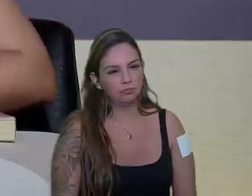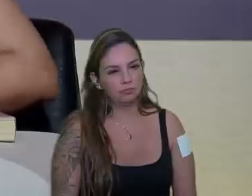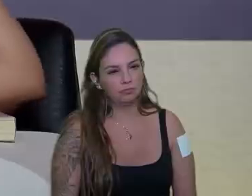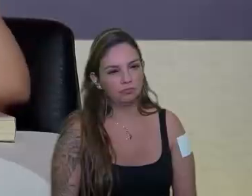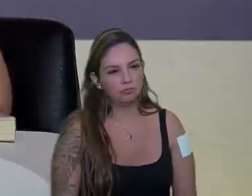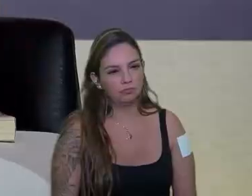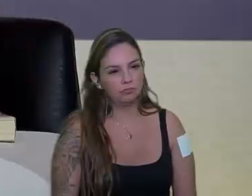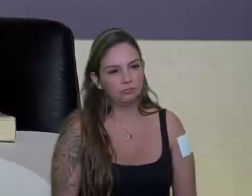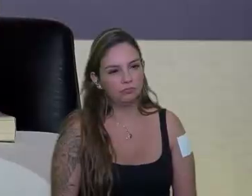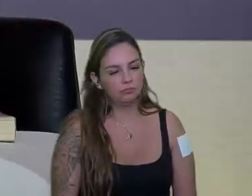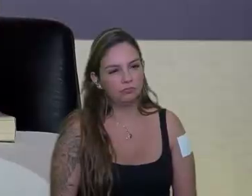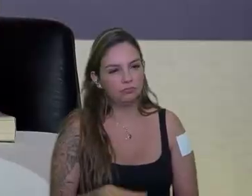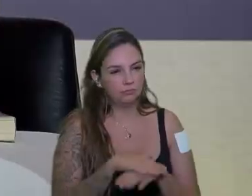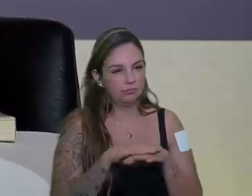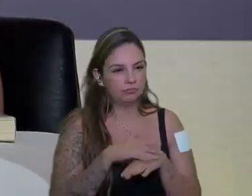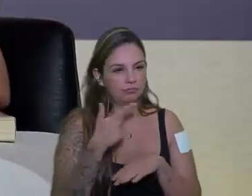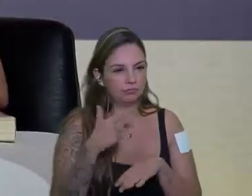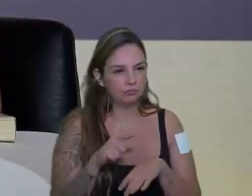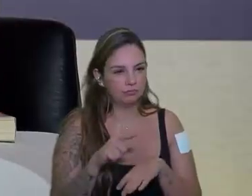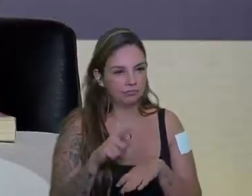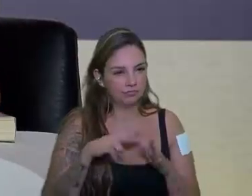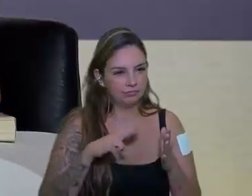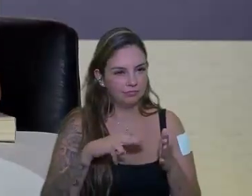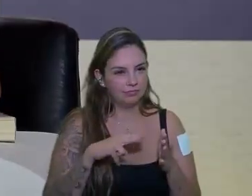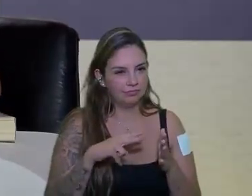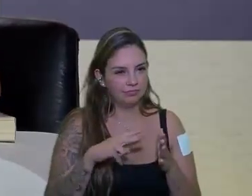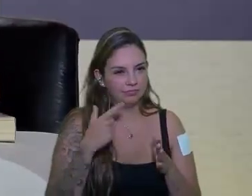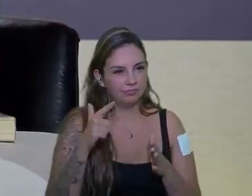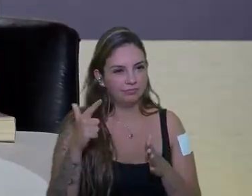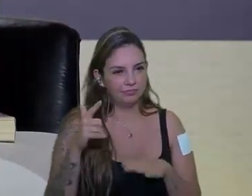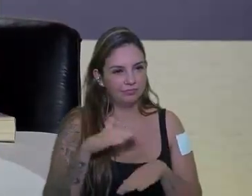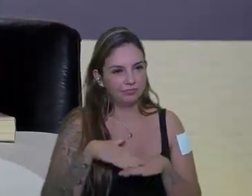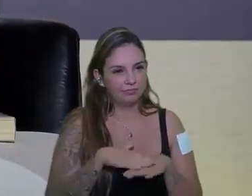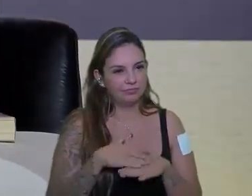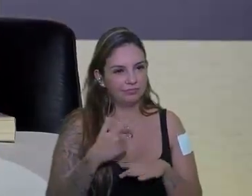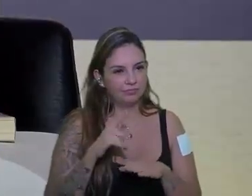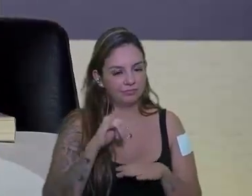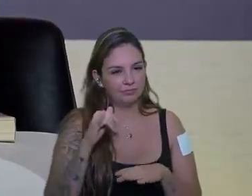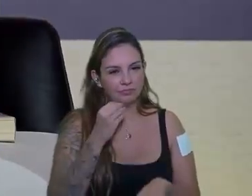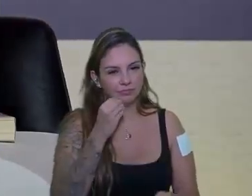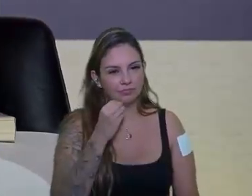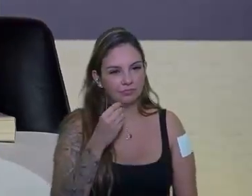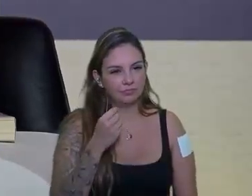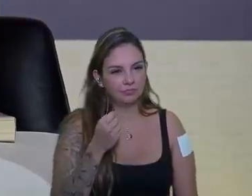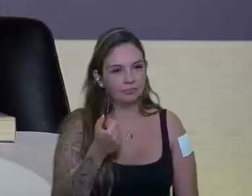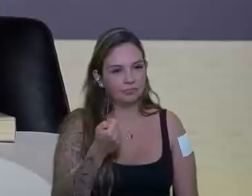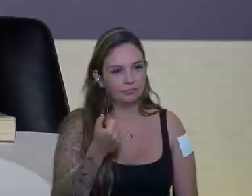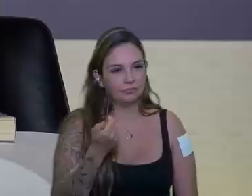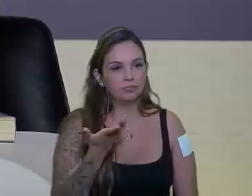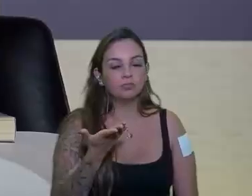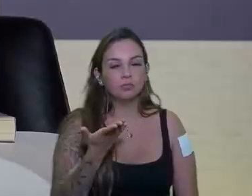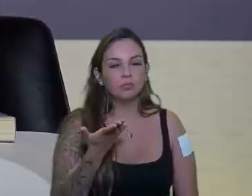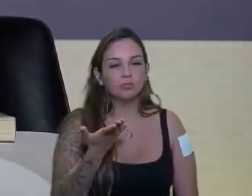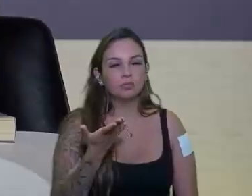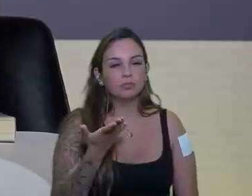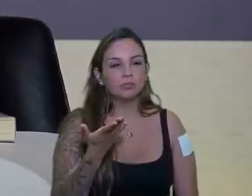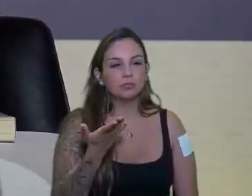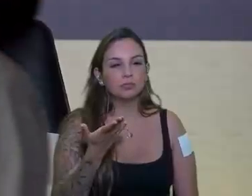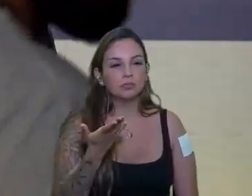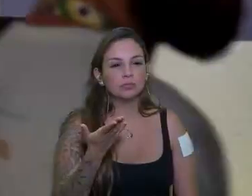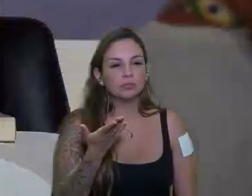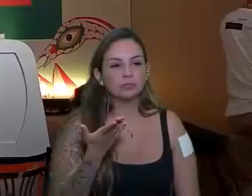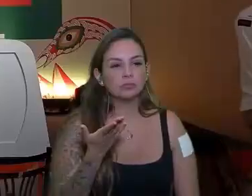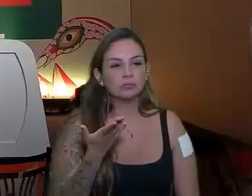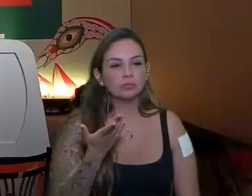que... Gostaria muito de conversar mais com os leitores do Plural. Gostaria de ter mais essa oportunidade, tive pouquíssimo. Mas